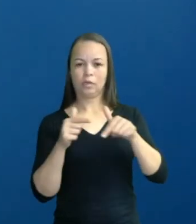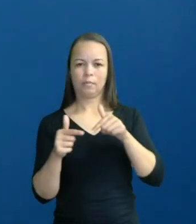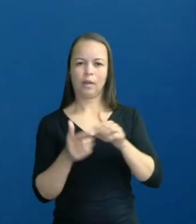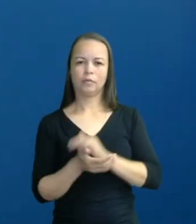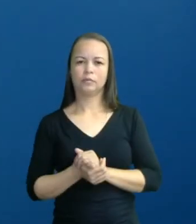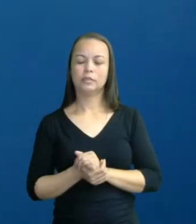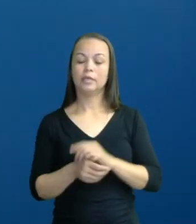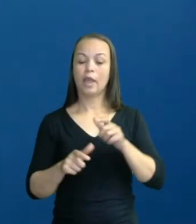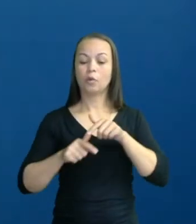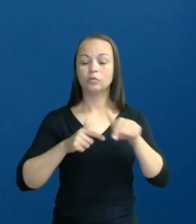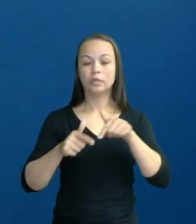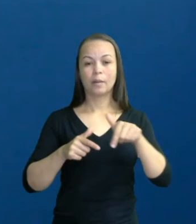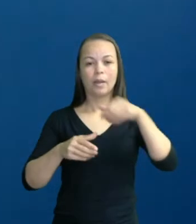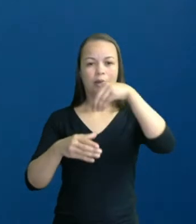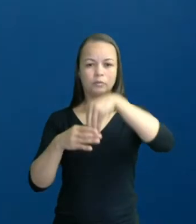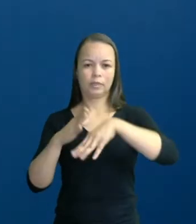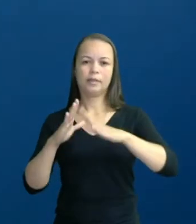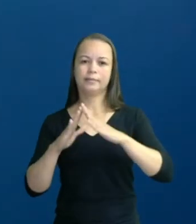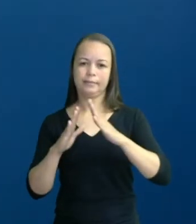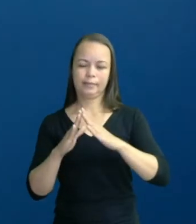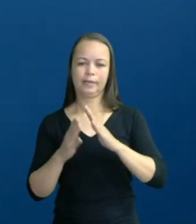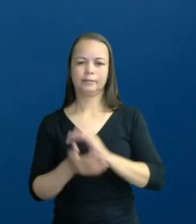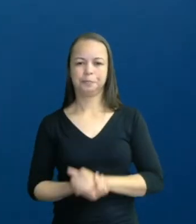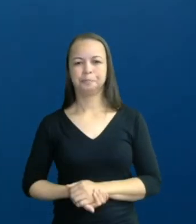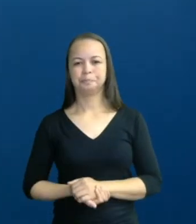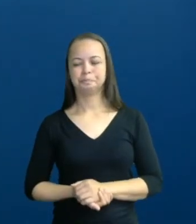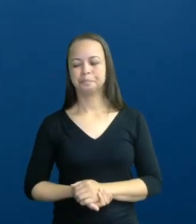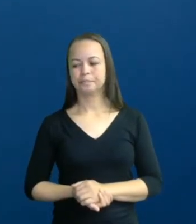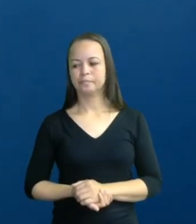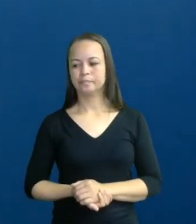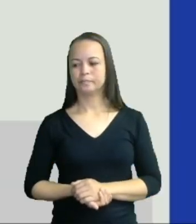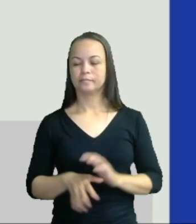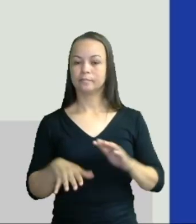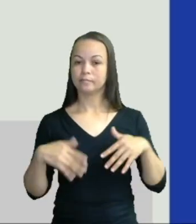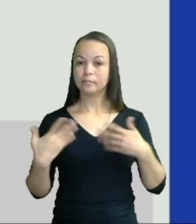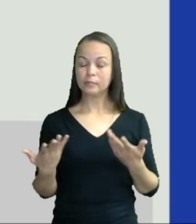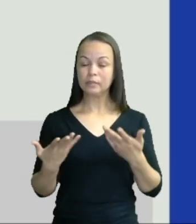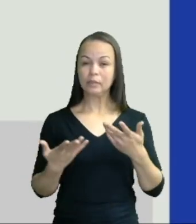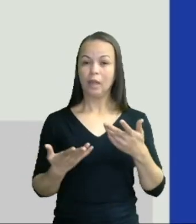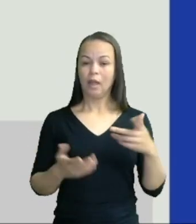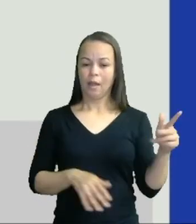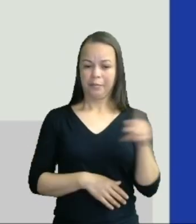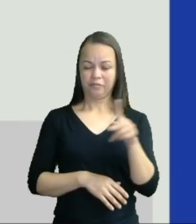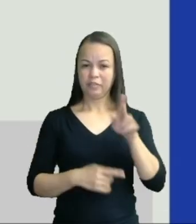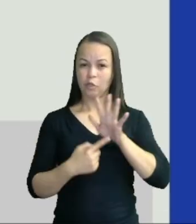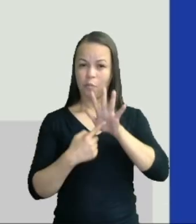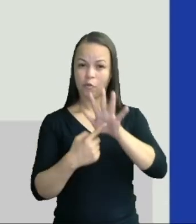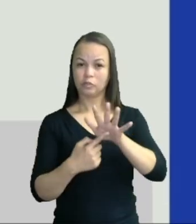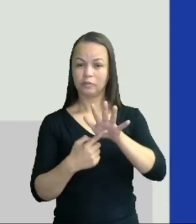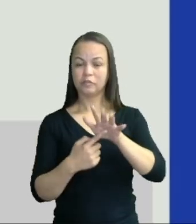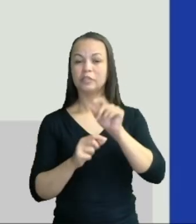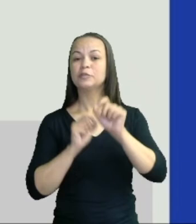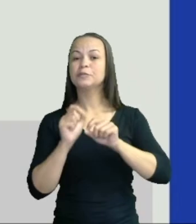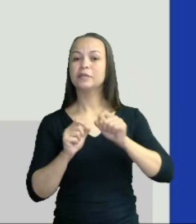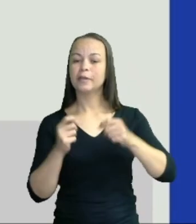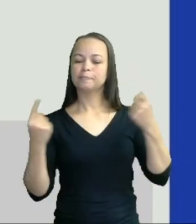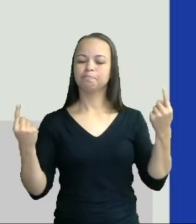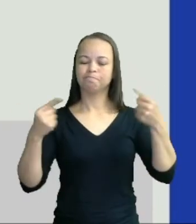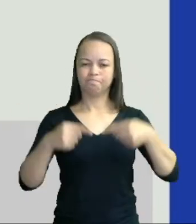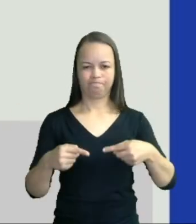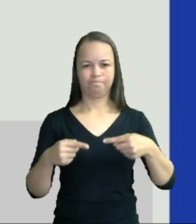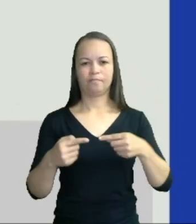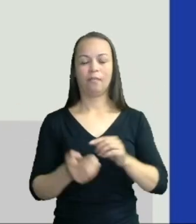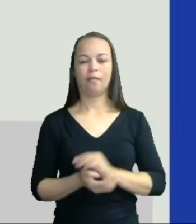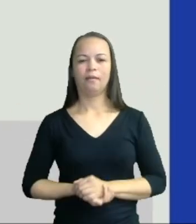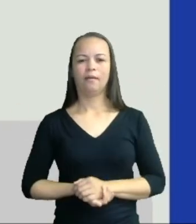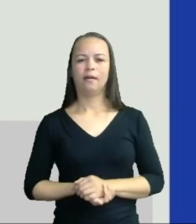aula online, certo? E isso também, e tantas outras empresas tiveram que se reinventar, né, nessa época da pandemia, e a